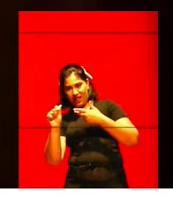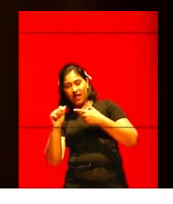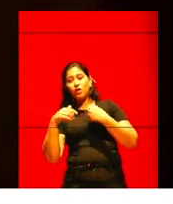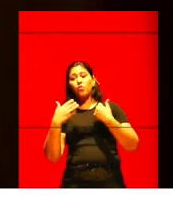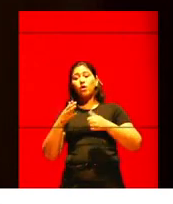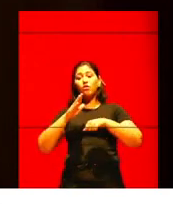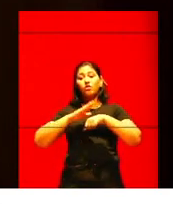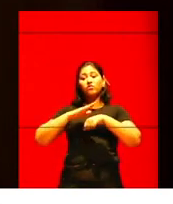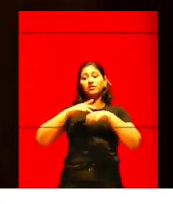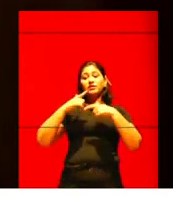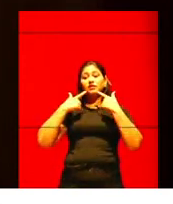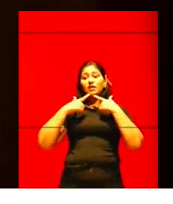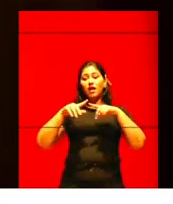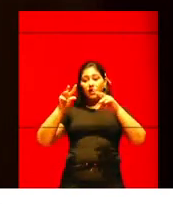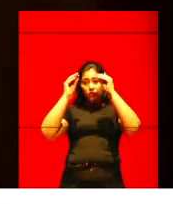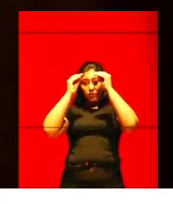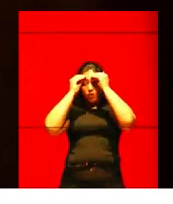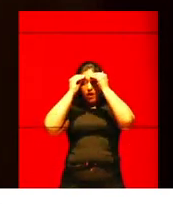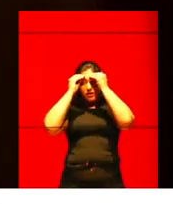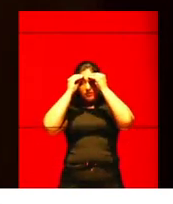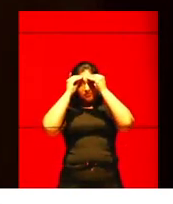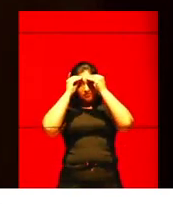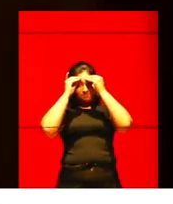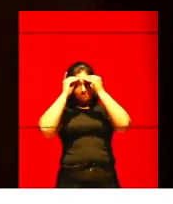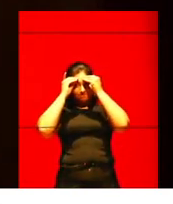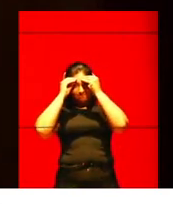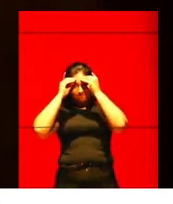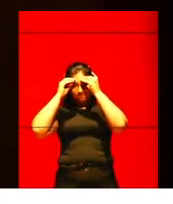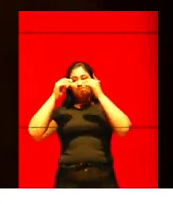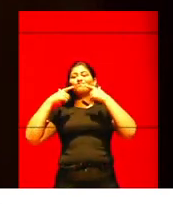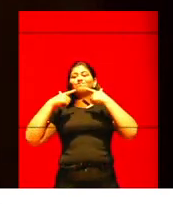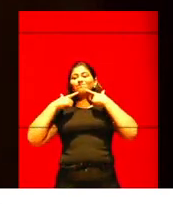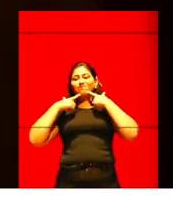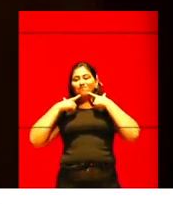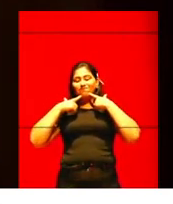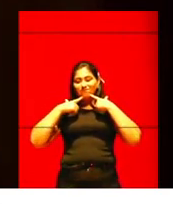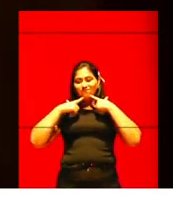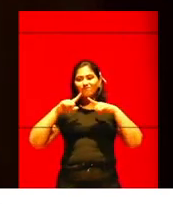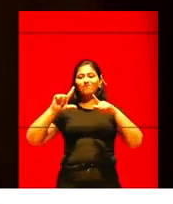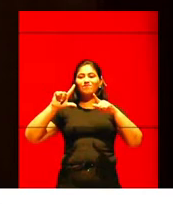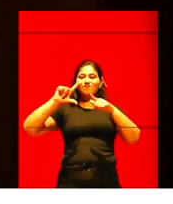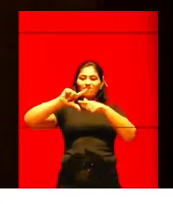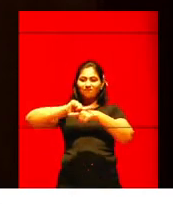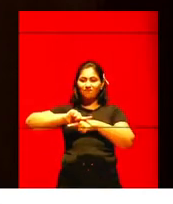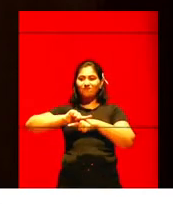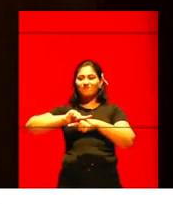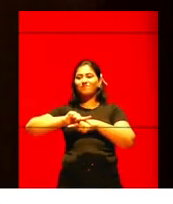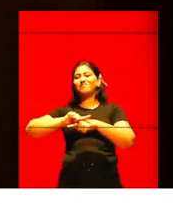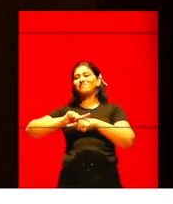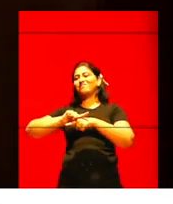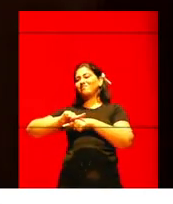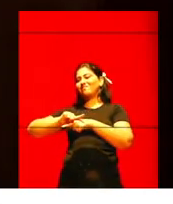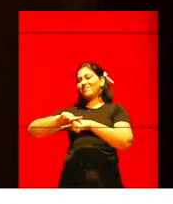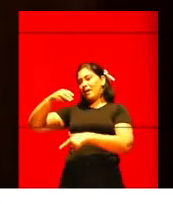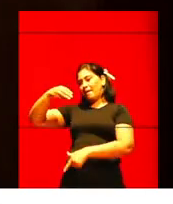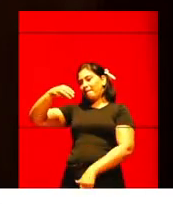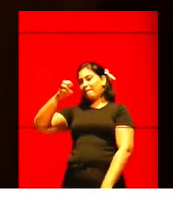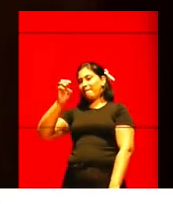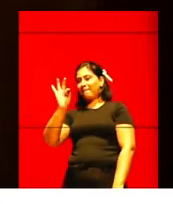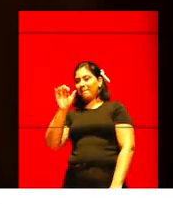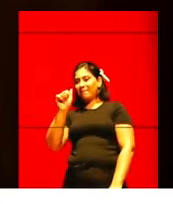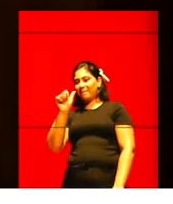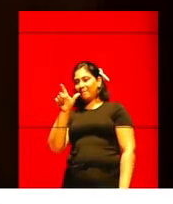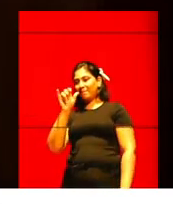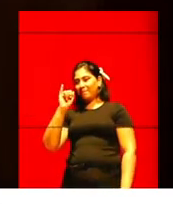linguagem com destaque para quem? Metalinguagem. Valendo nada, valendo só o meu tchau. Alguém sabe o que